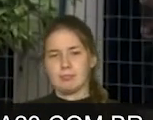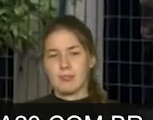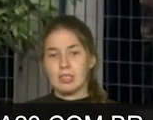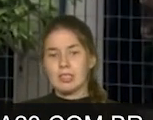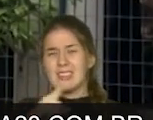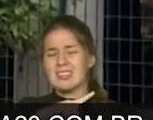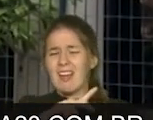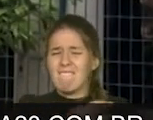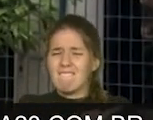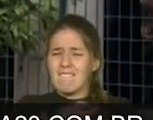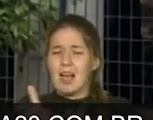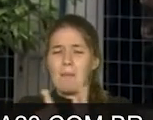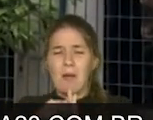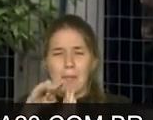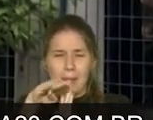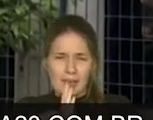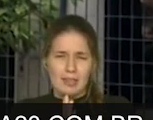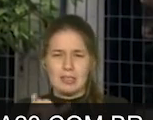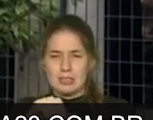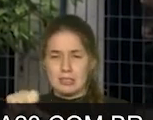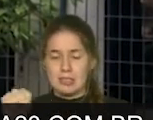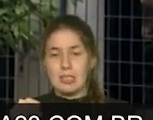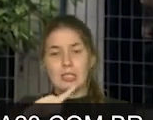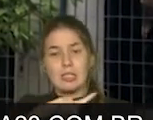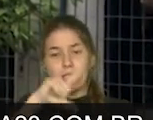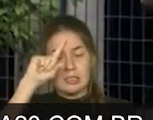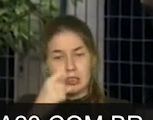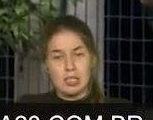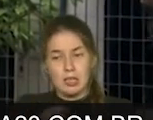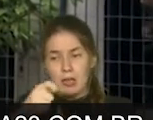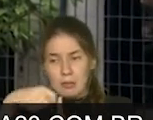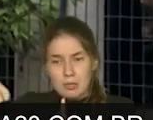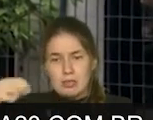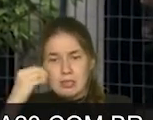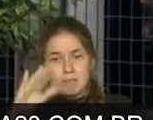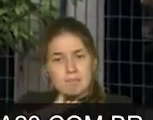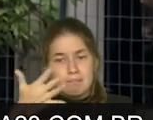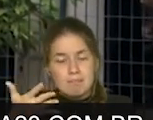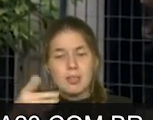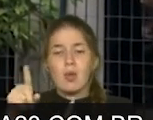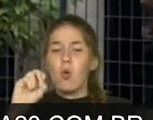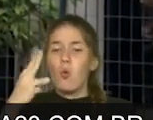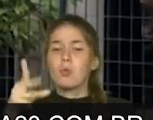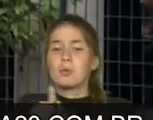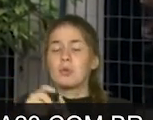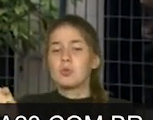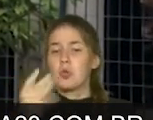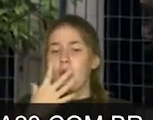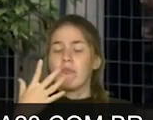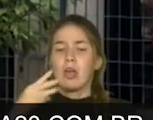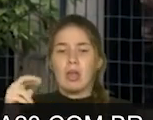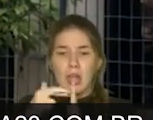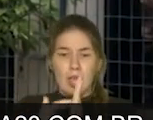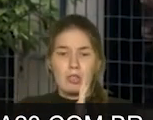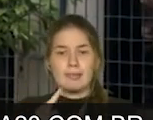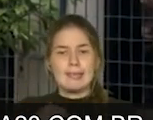que incidem no valor do benefício, decidir por contribuir por alguns meses a mais ou se aposentar pelas novas regras pode impactar